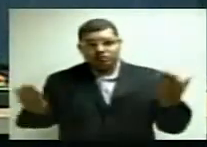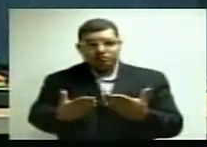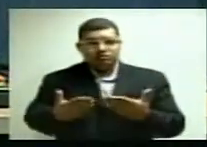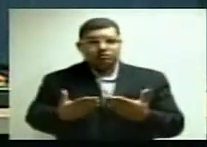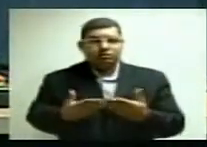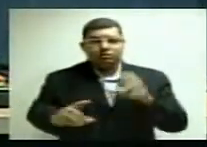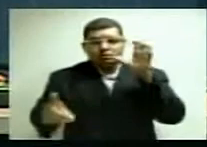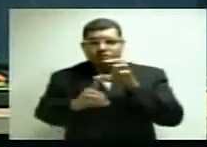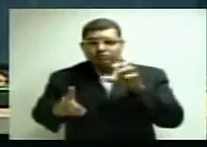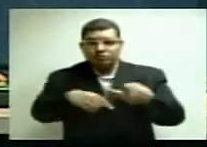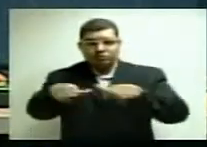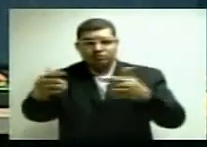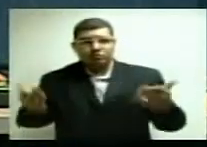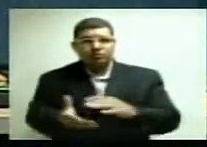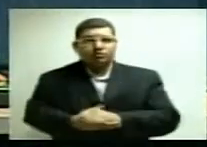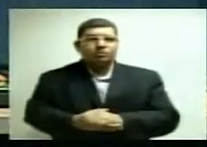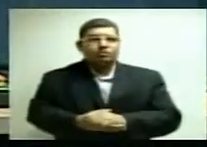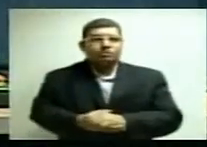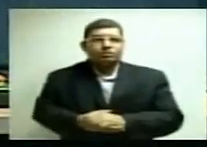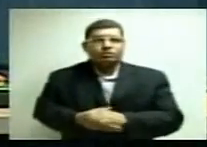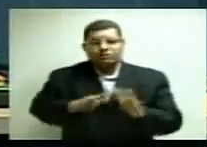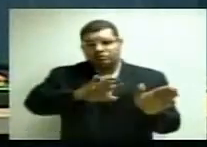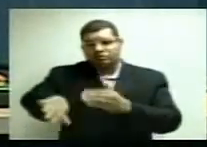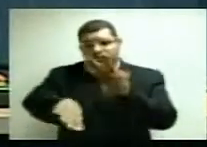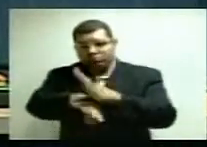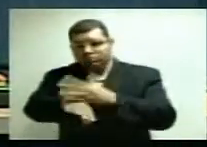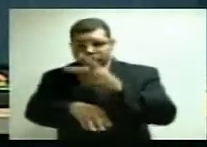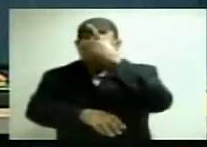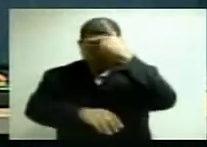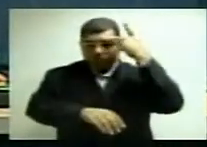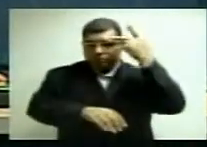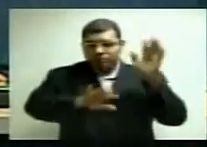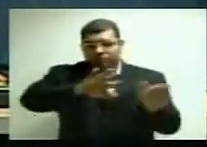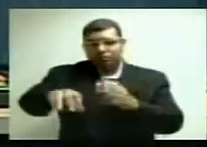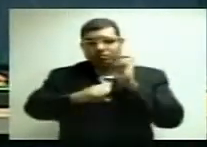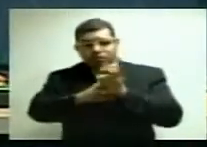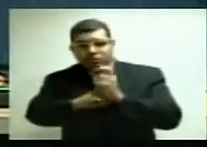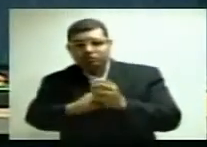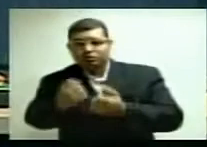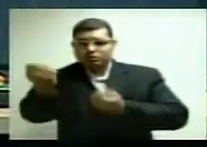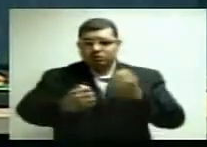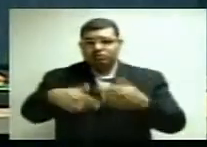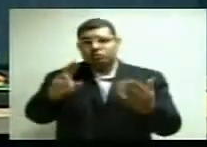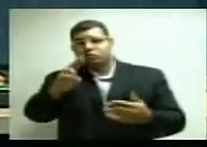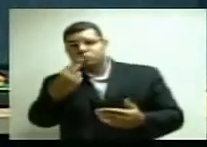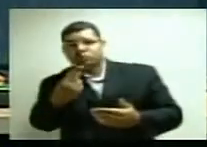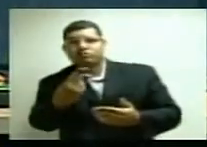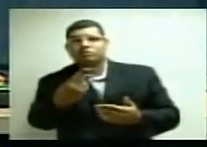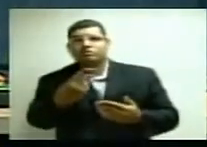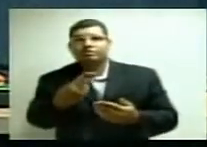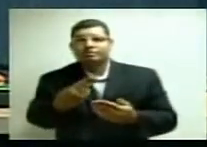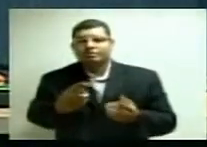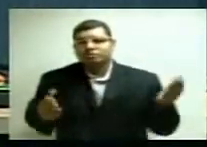nós enfrentamos o desafio de desestimular as pessoas a saírem de casa com seus carros, ou